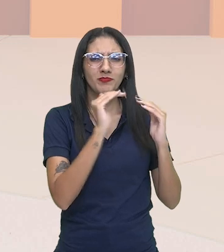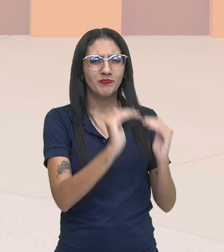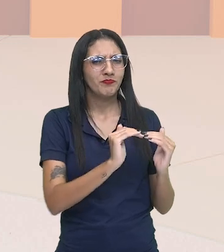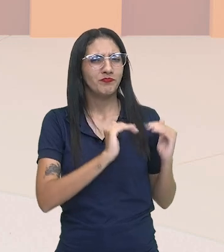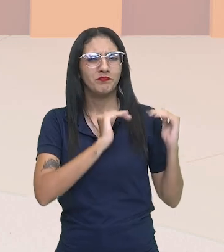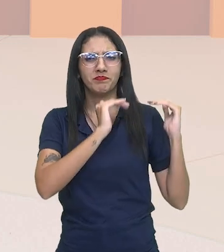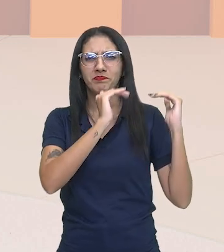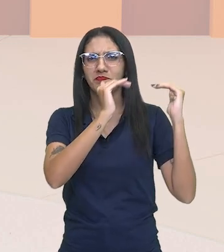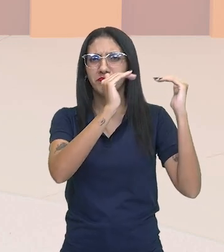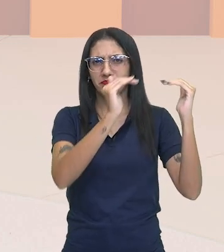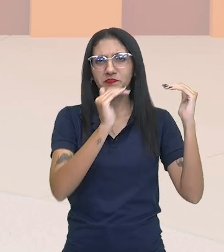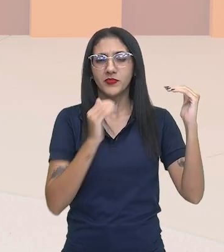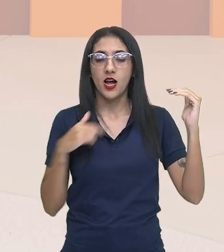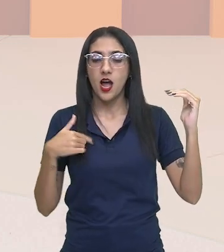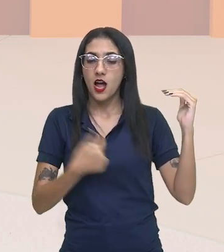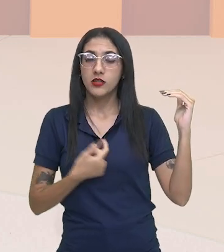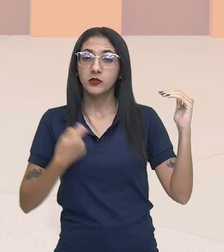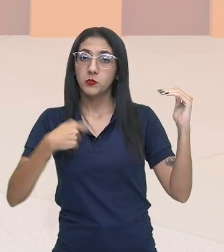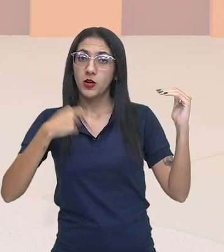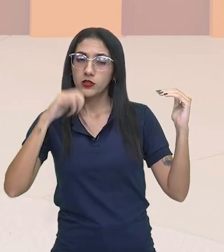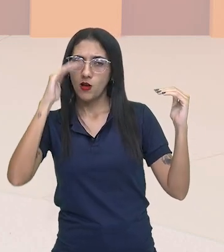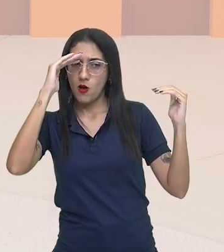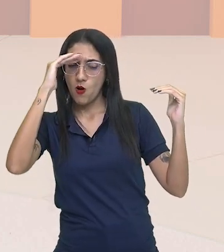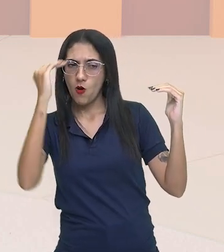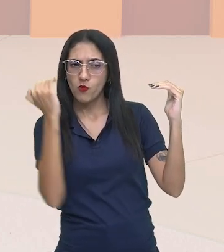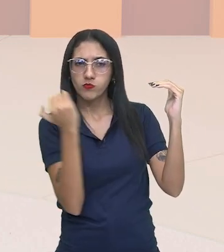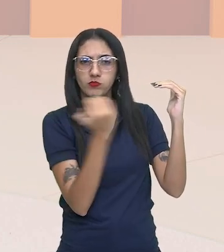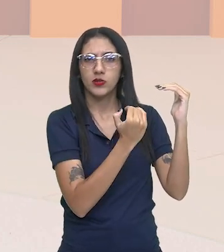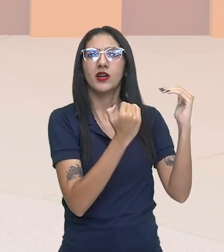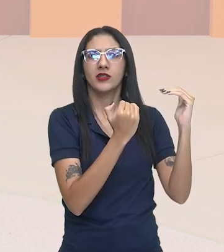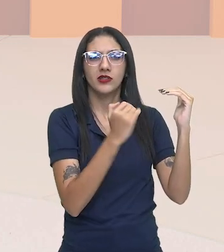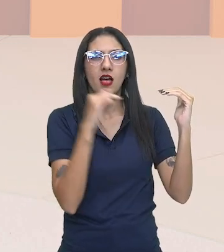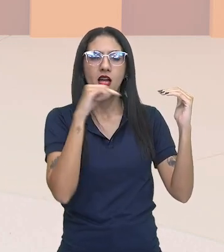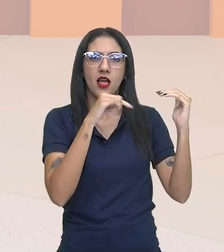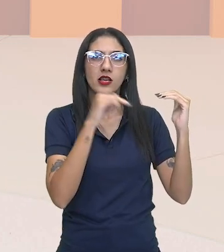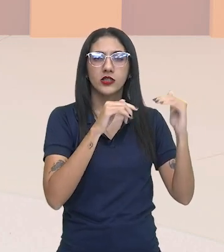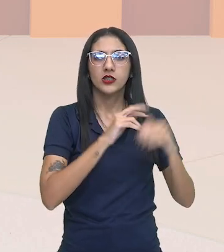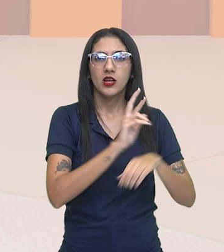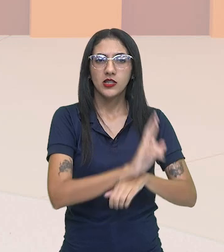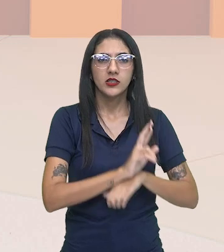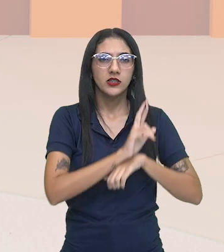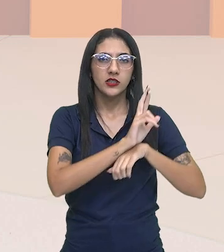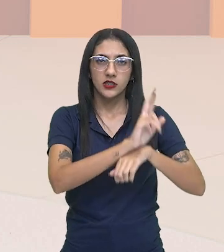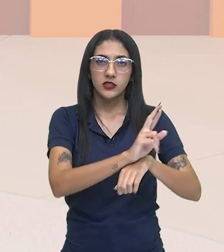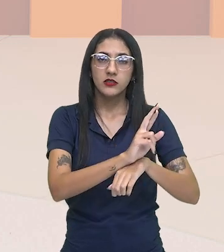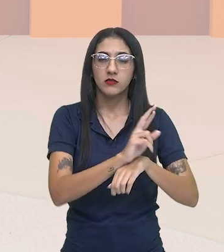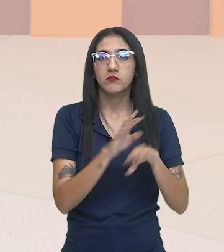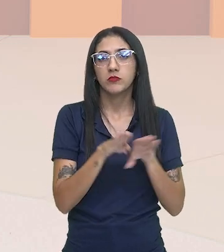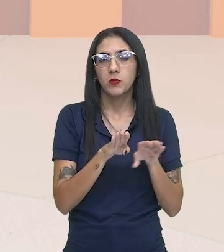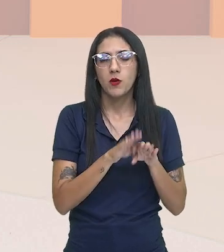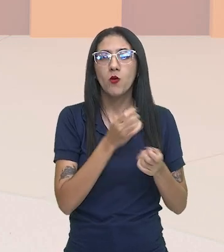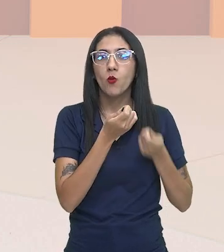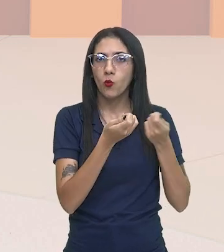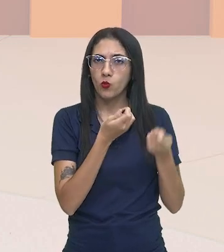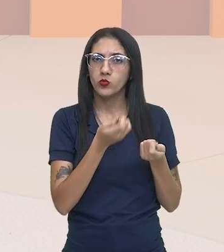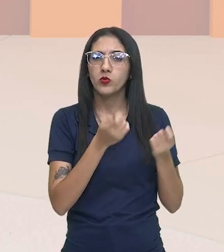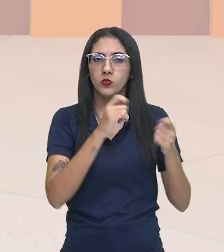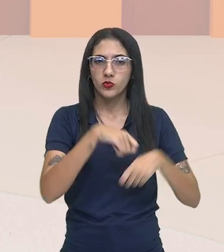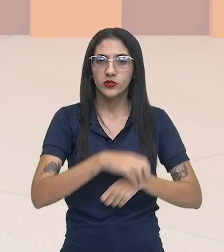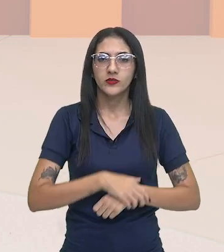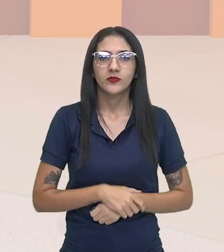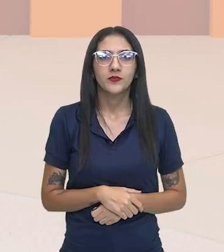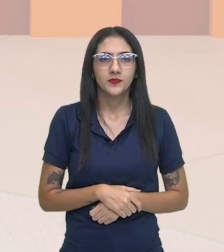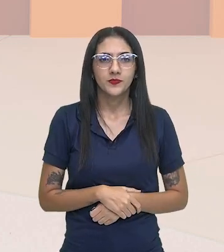torna superior aos outros e lhe permite exercer lideranças ou controle sobre eles. Nós temos aí